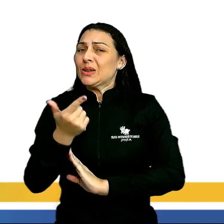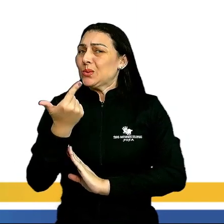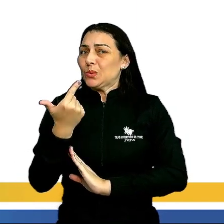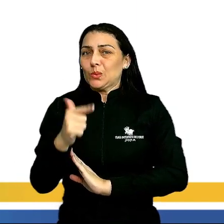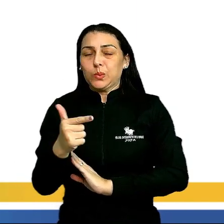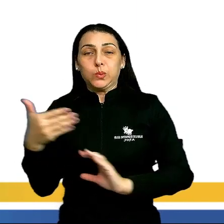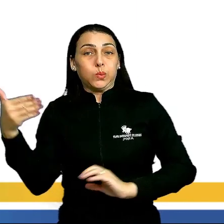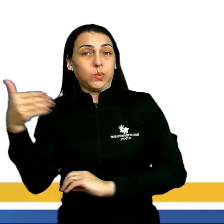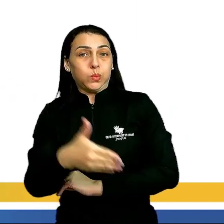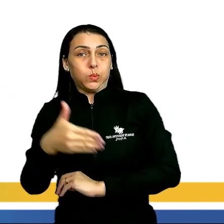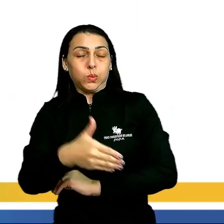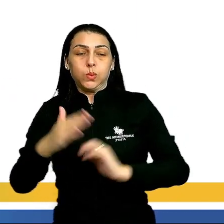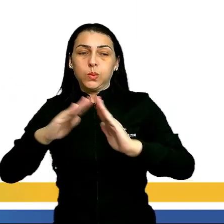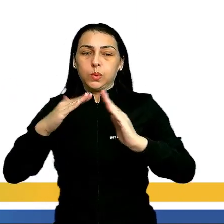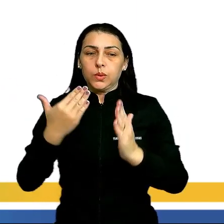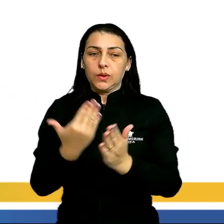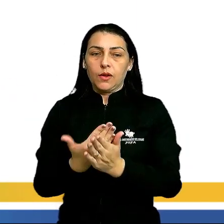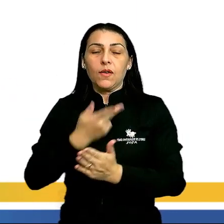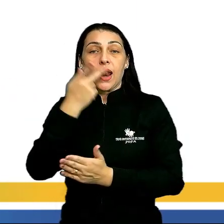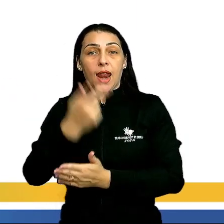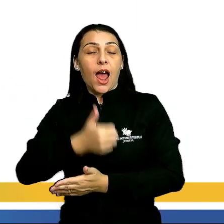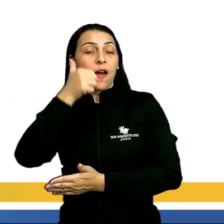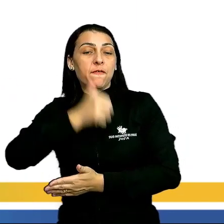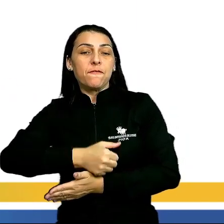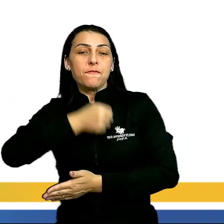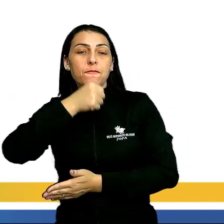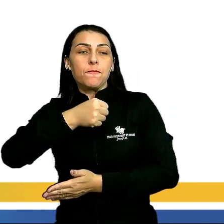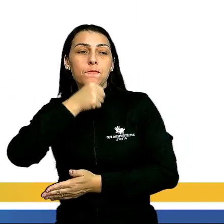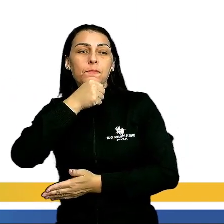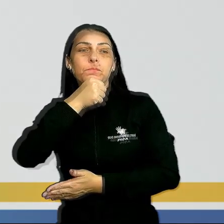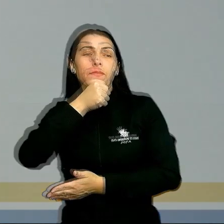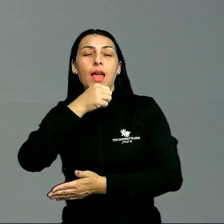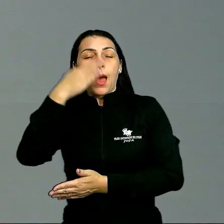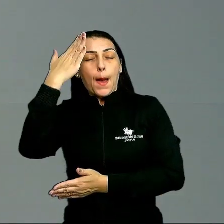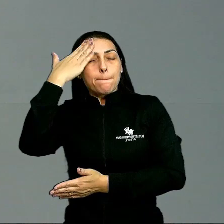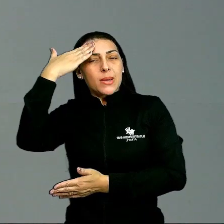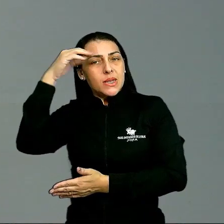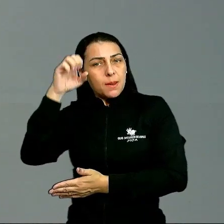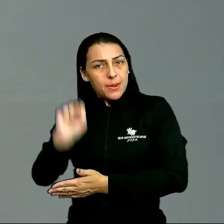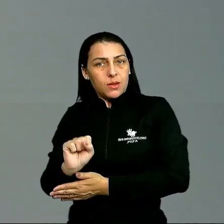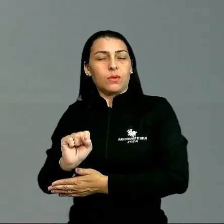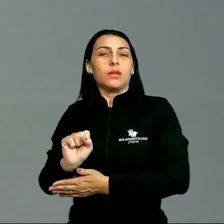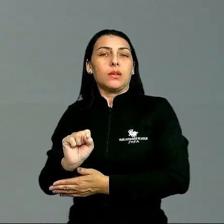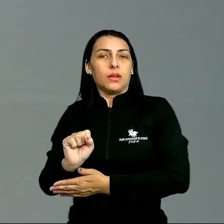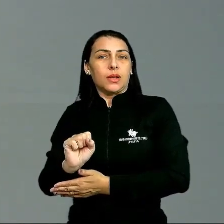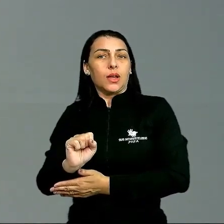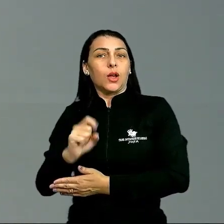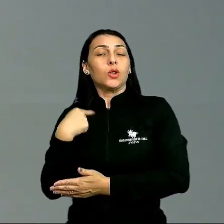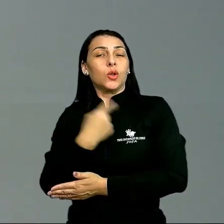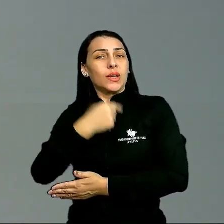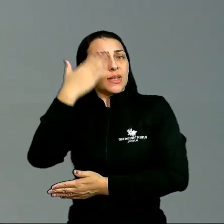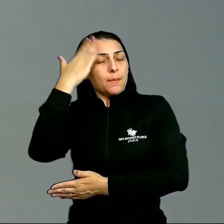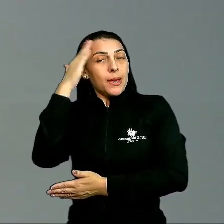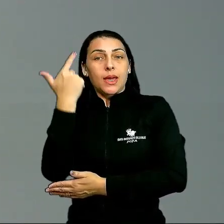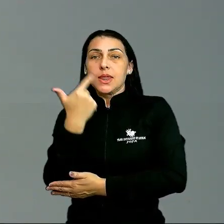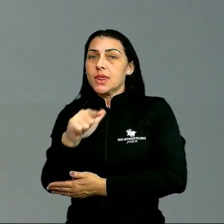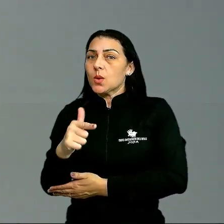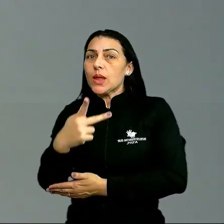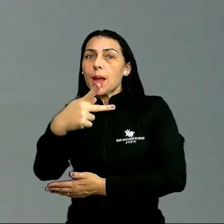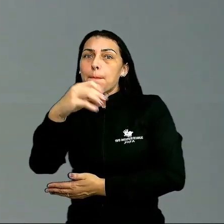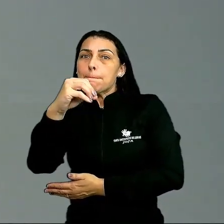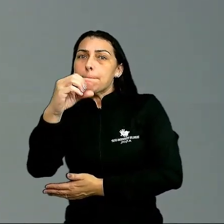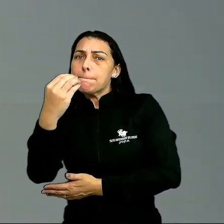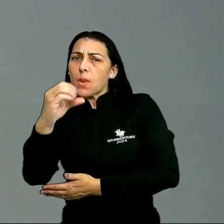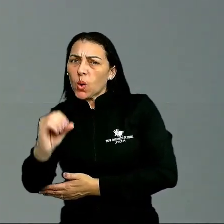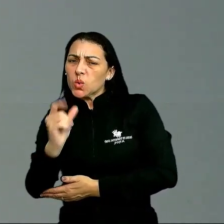ter frequentado a escola, dizia que a avó era um poço de sabedoria. Nós sabemos que não existe um